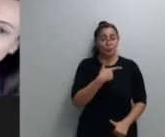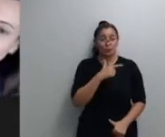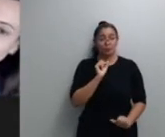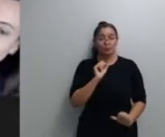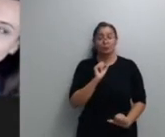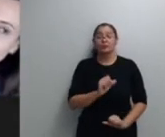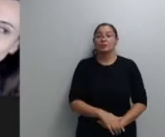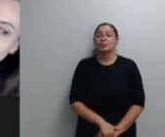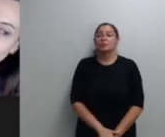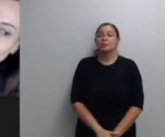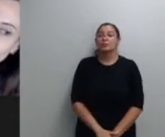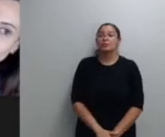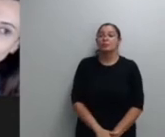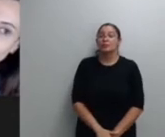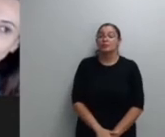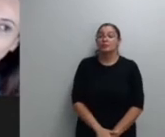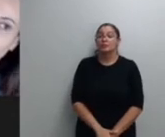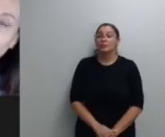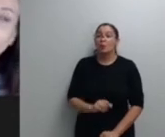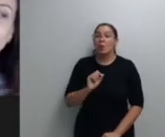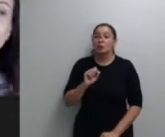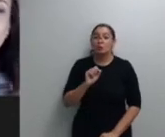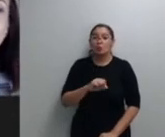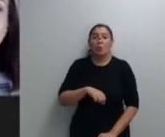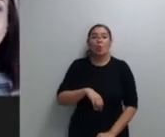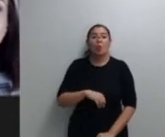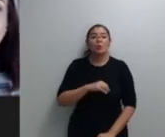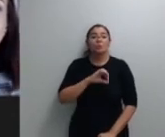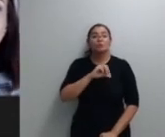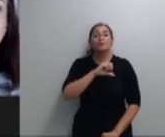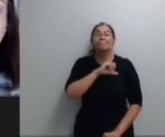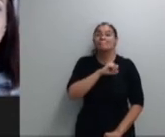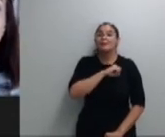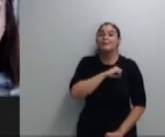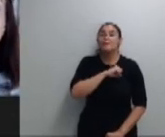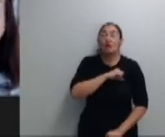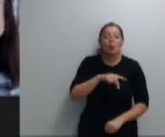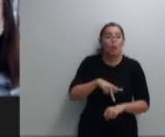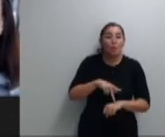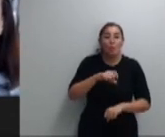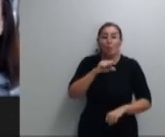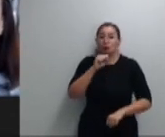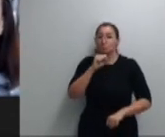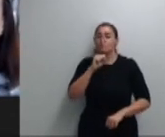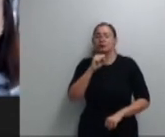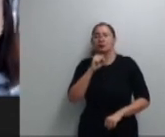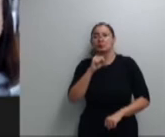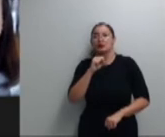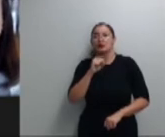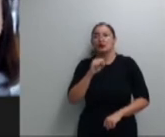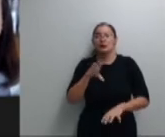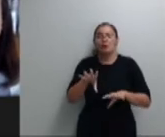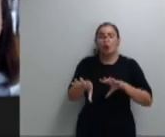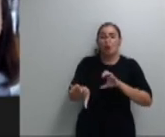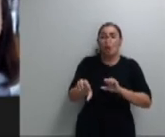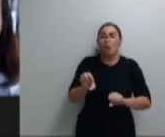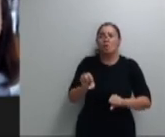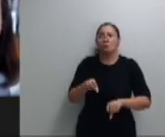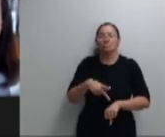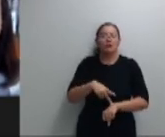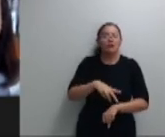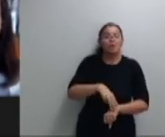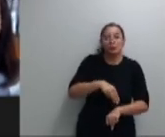segunda toque com relação a quantidade máxima de títulos de pós-graduação doutorado mestrado e especialização